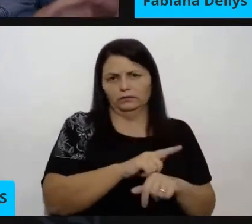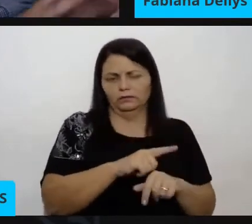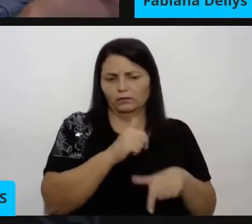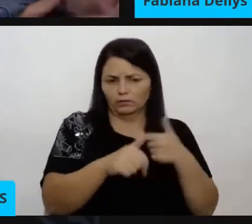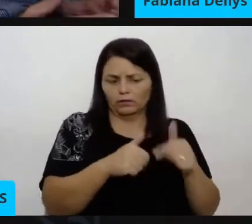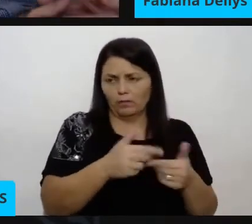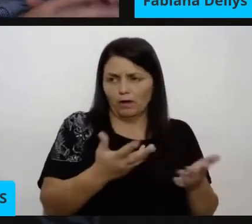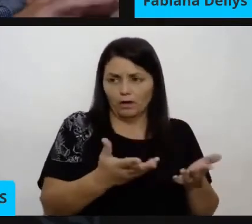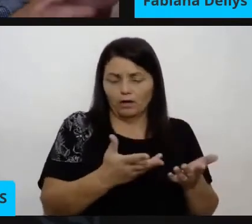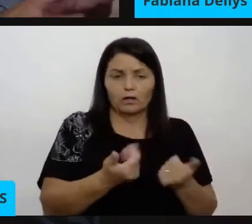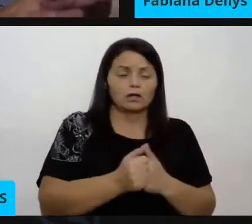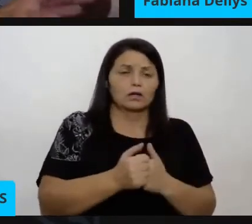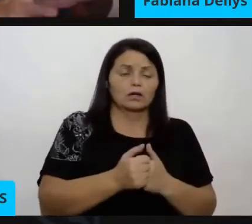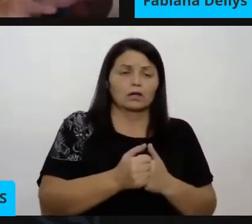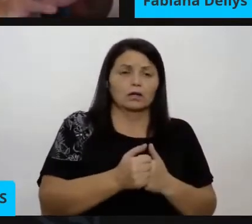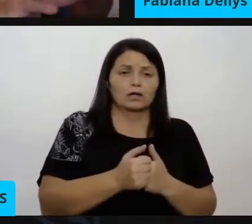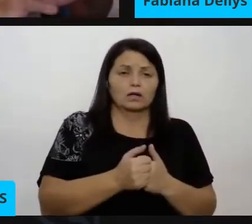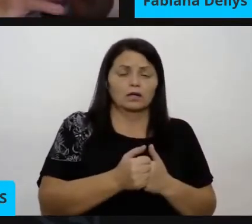muito fácil,